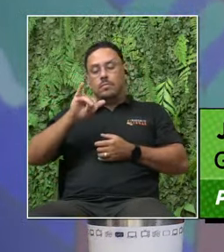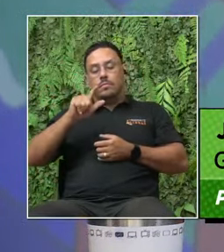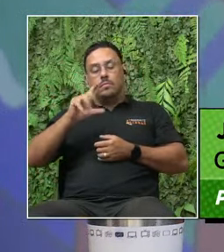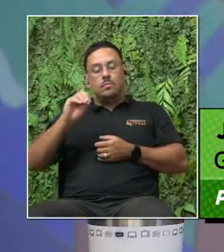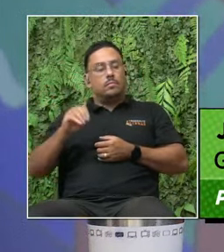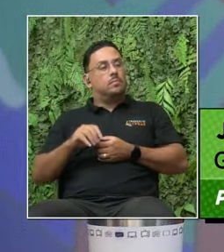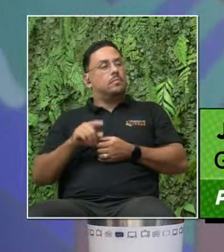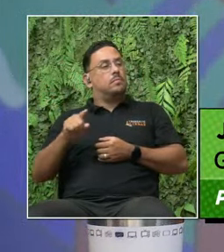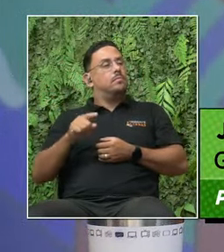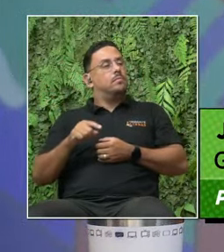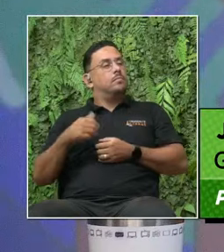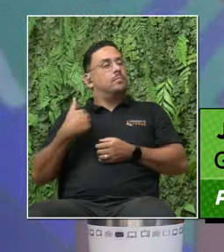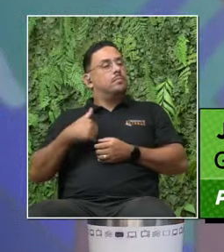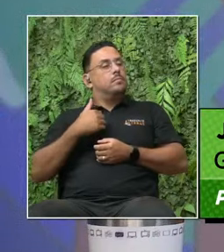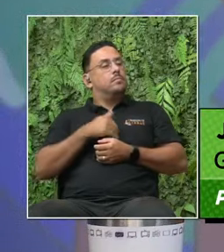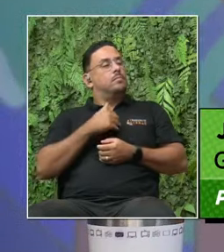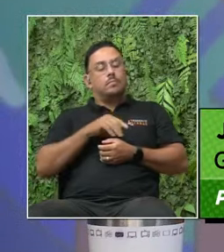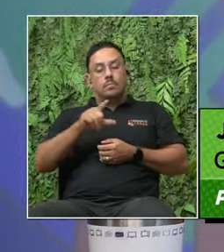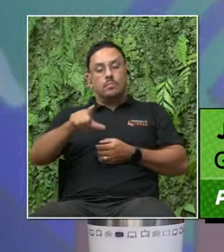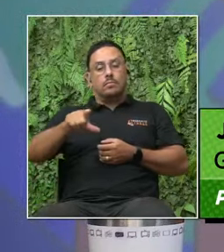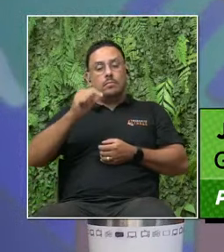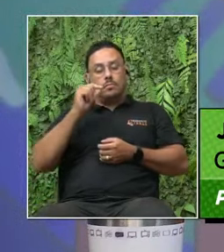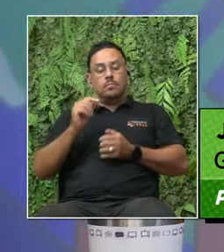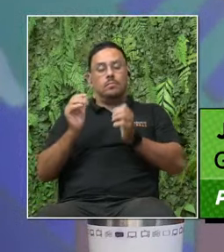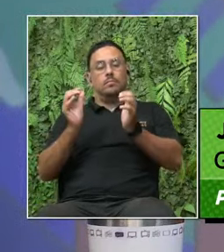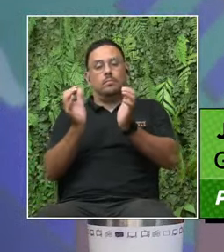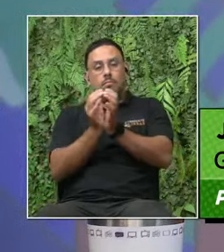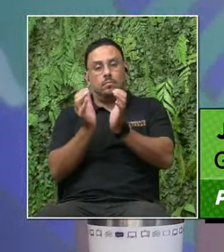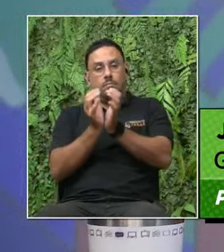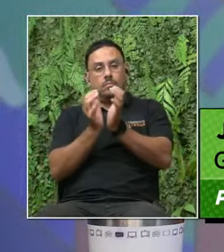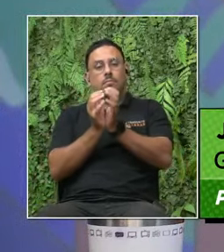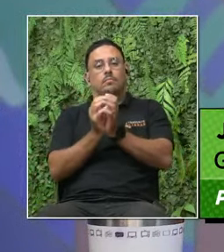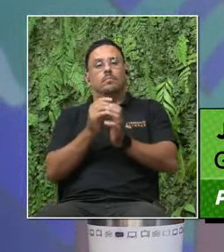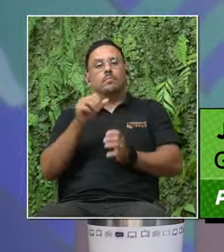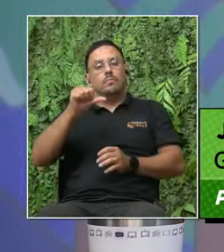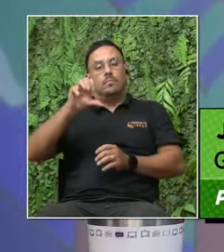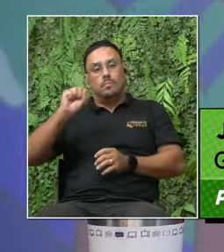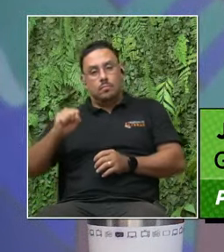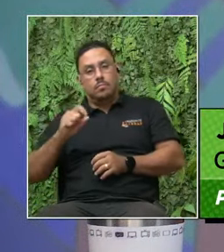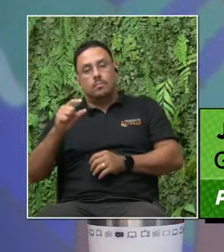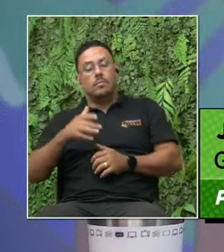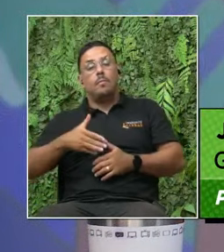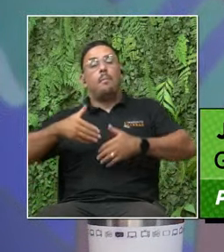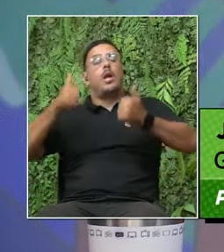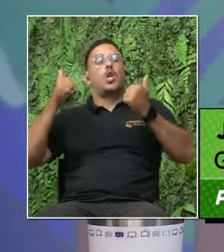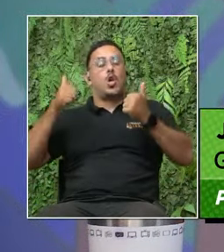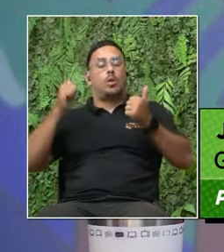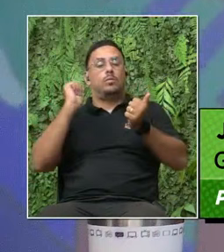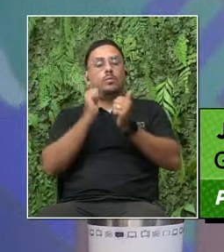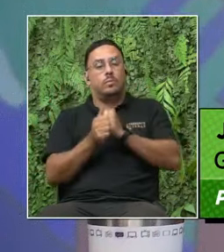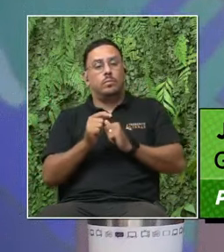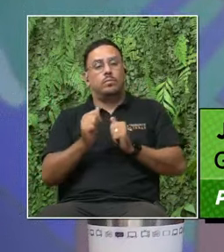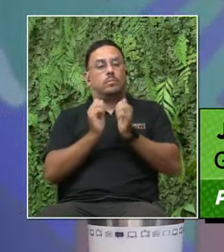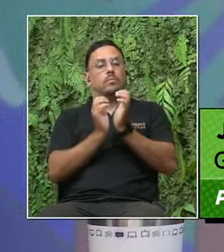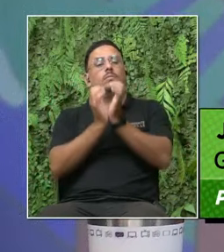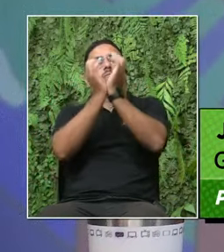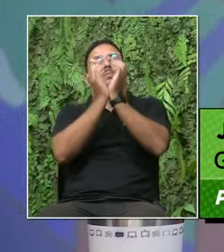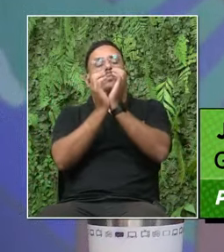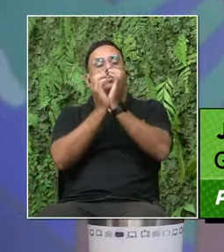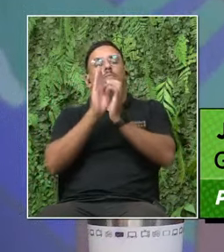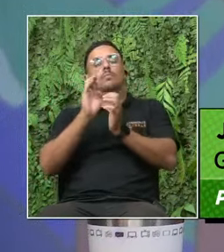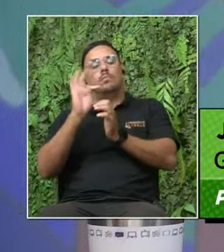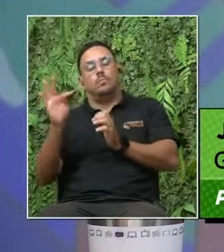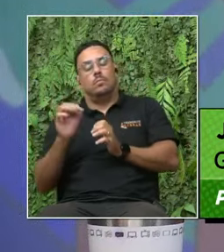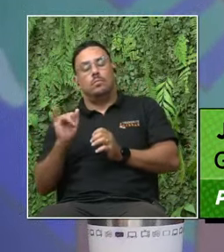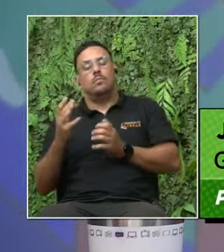técnico do Atlético foi eleito pela equipe da 98 como a estrela do jogo e Então ele recebe o troféu estrela Bet A